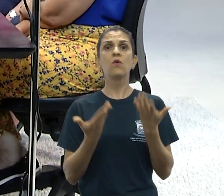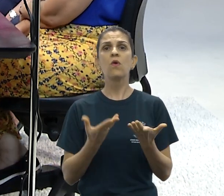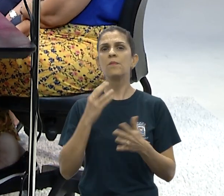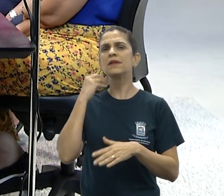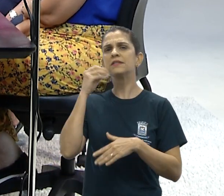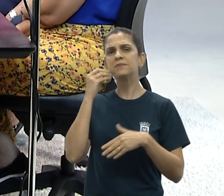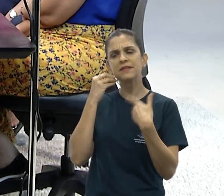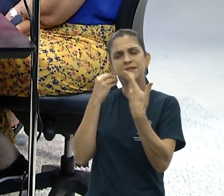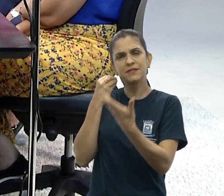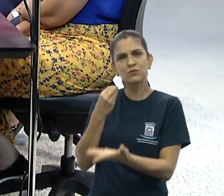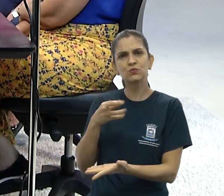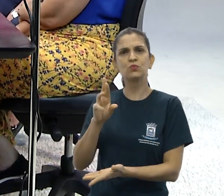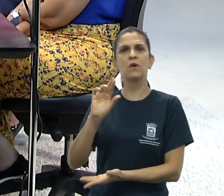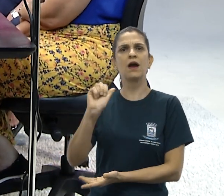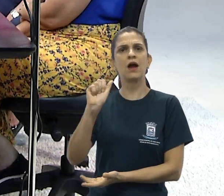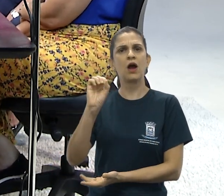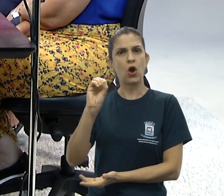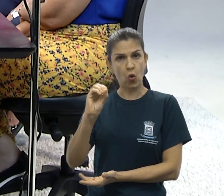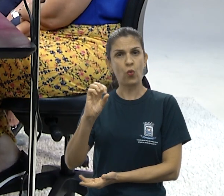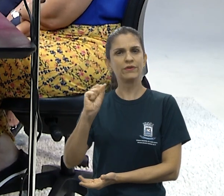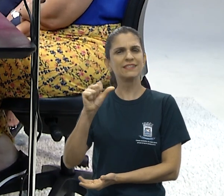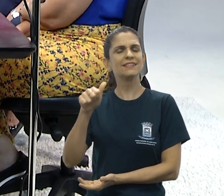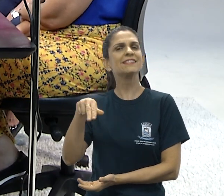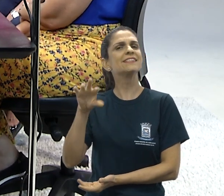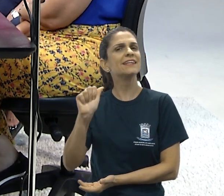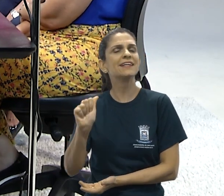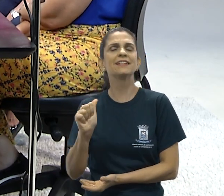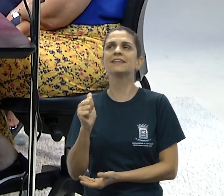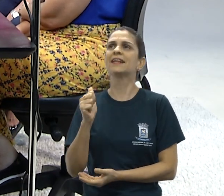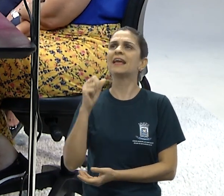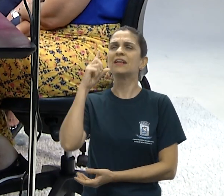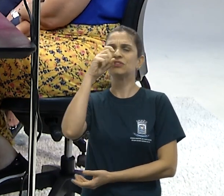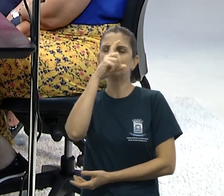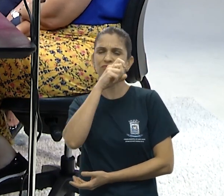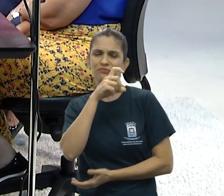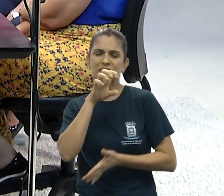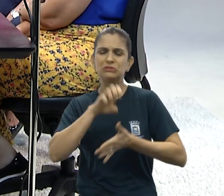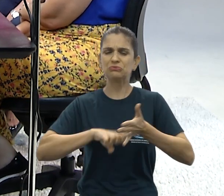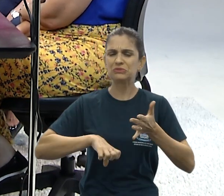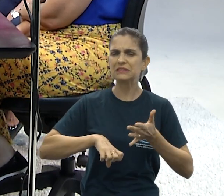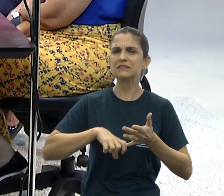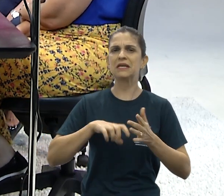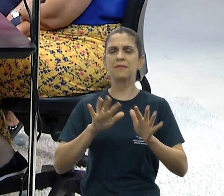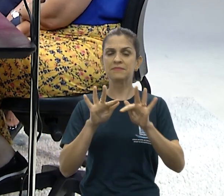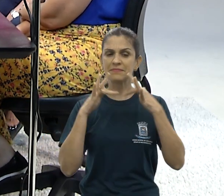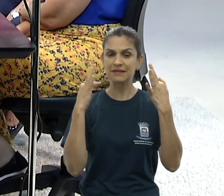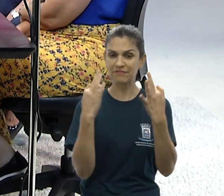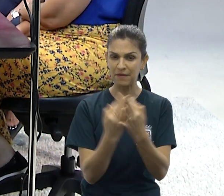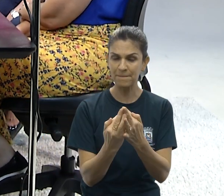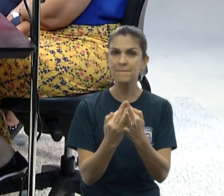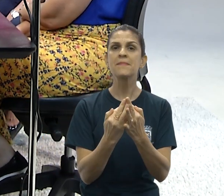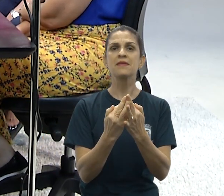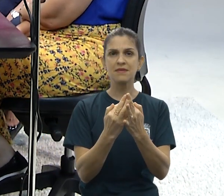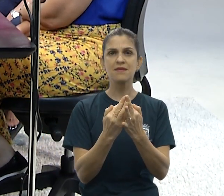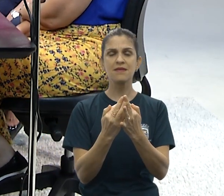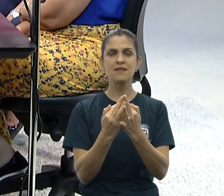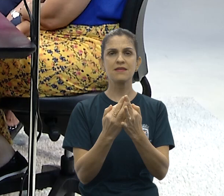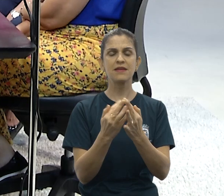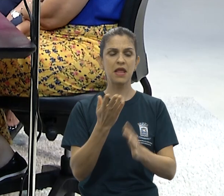Você teve essa dificuldade para fazer os exames, aí você buscou com a tua família e com os teus amigos pagar os exames de